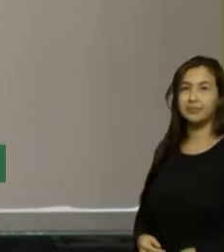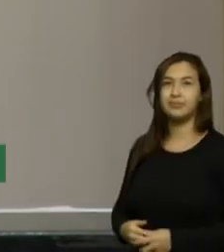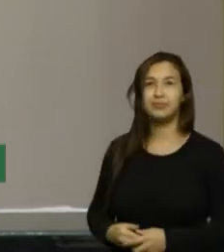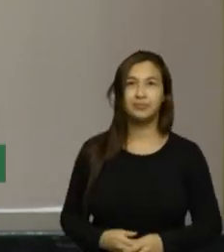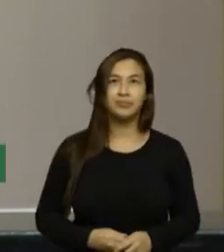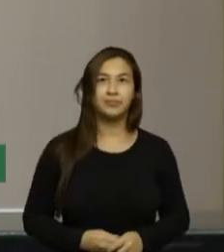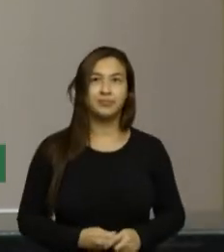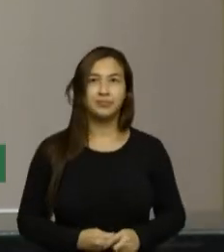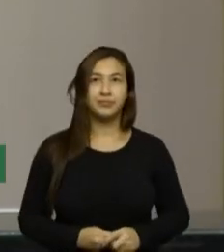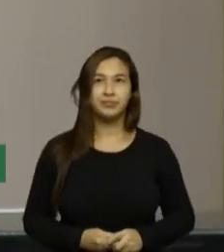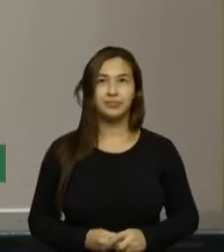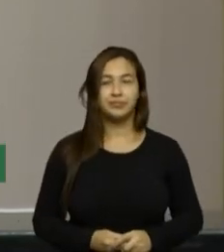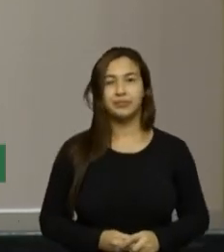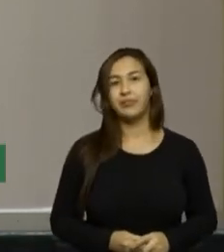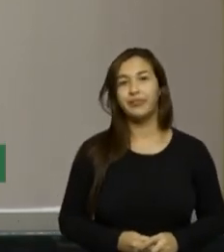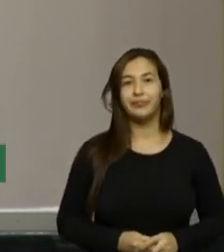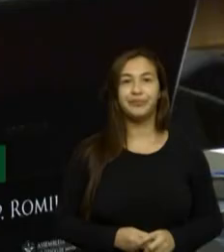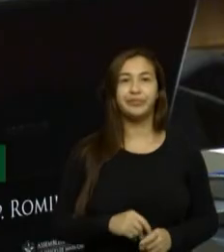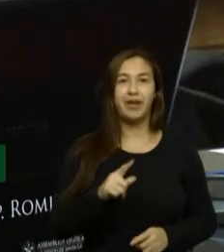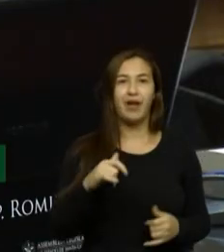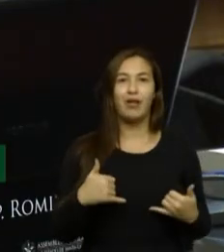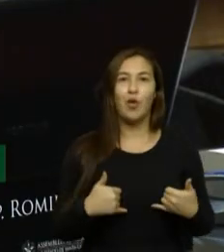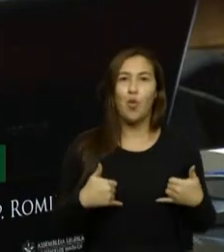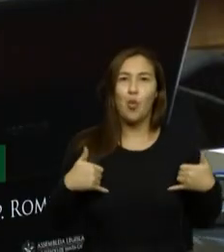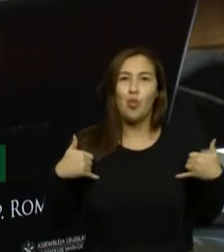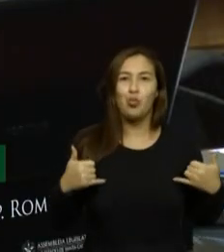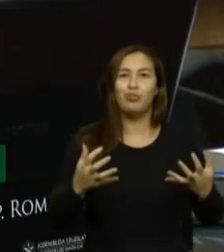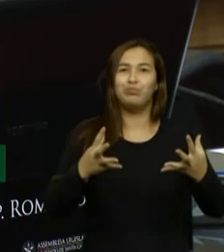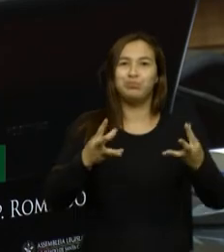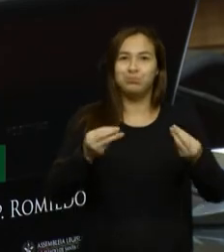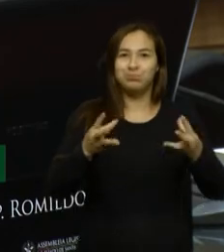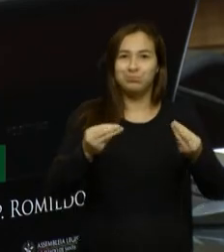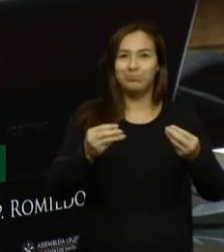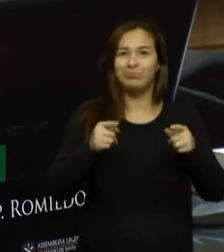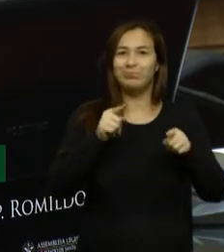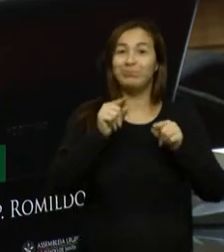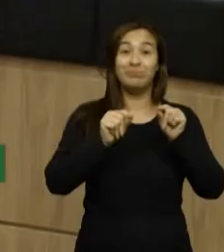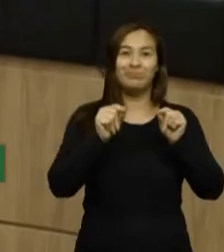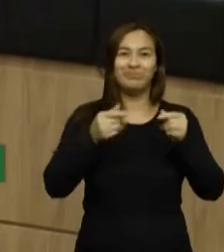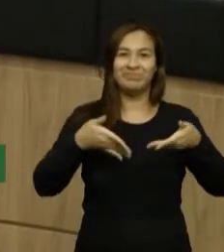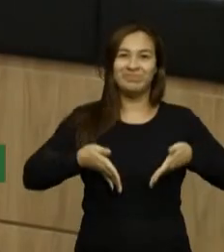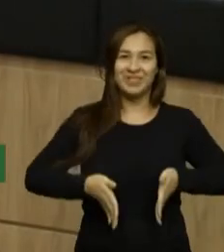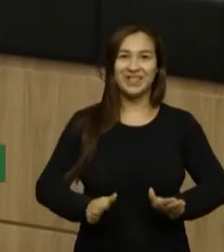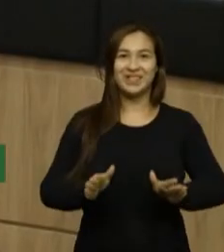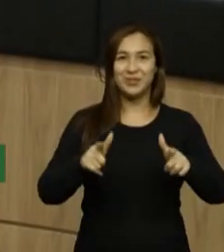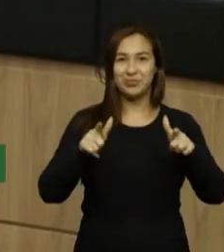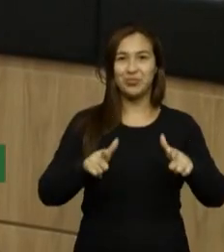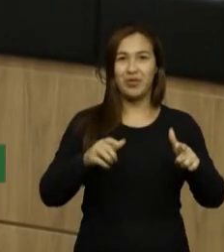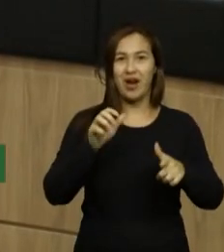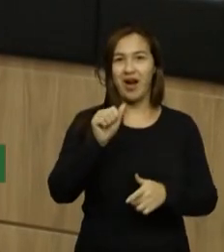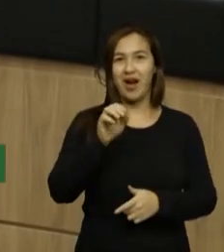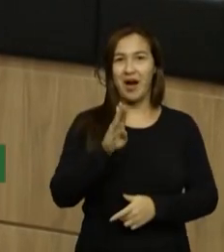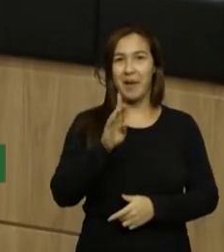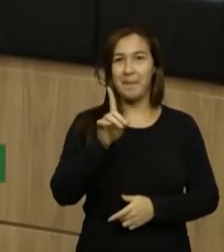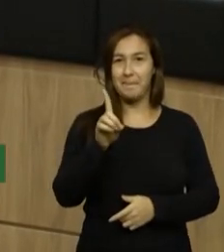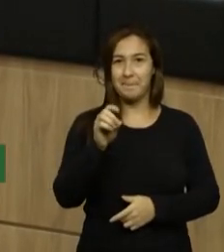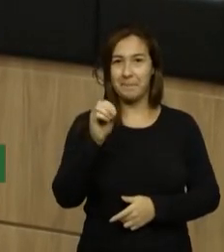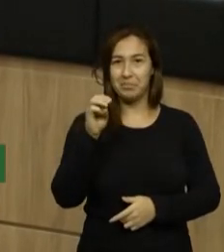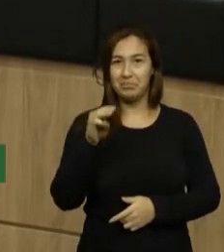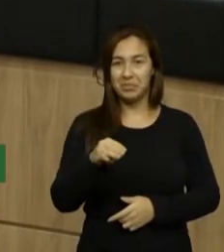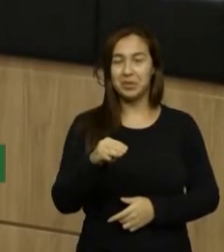Titon. E ele se orgulhava tanto de ser nascido em Abdom Batista. Ele era de